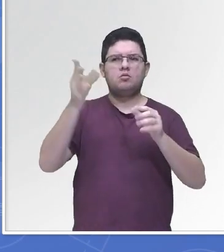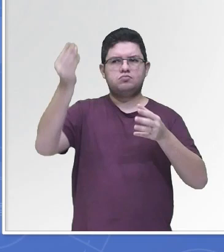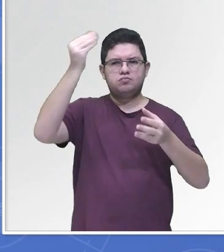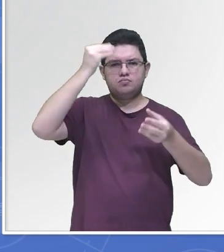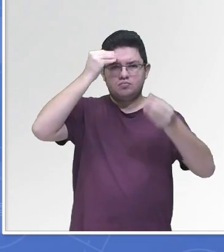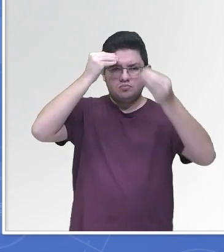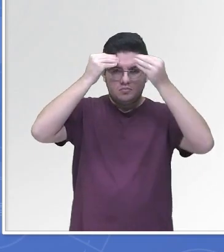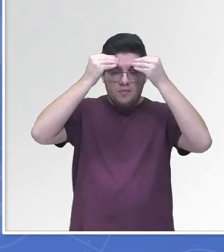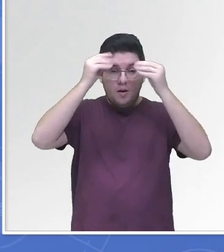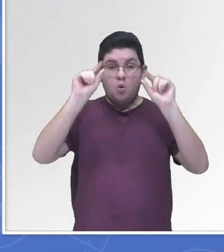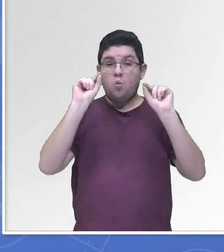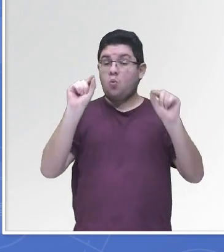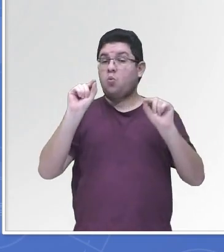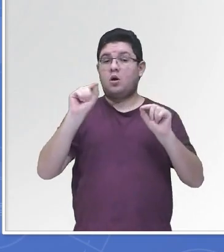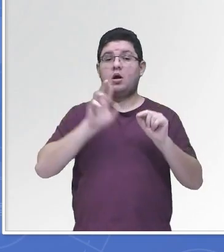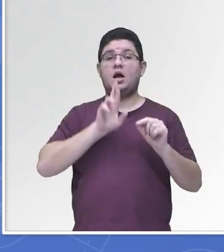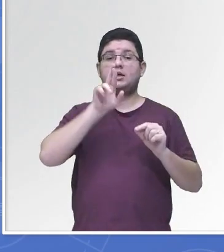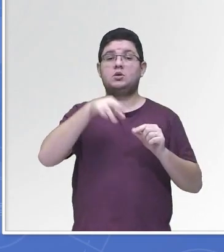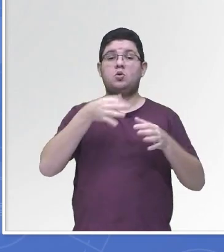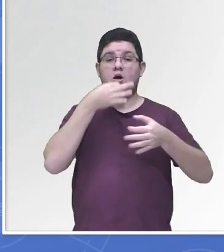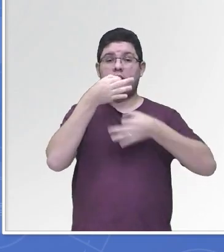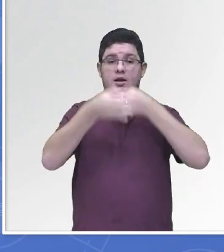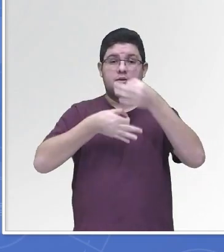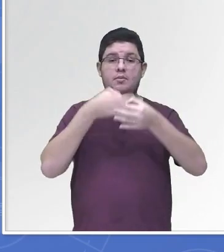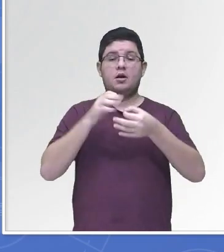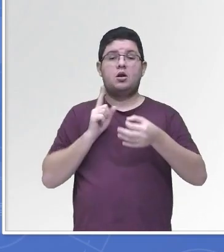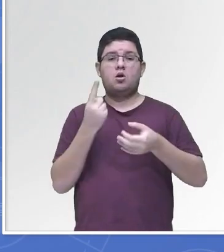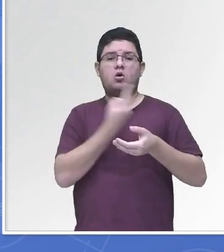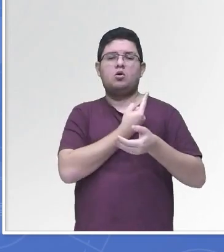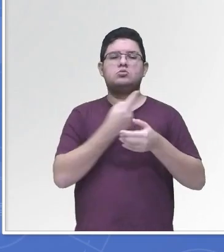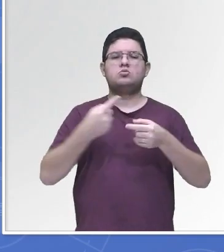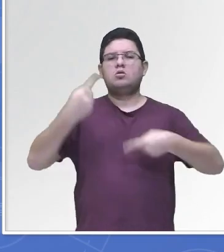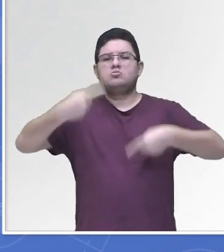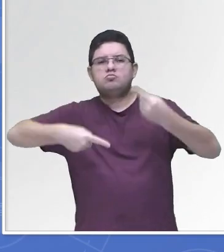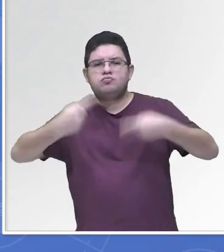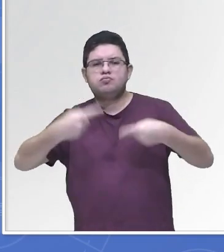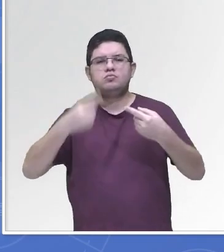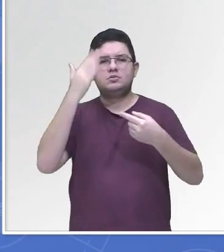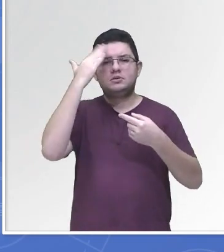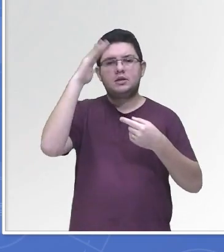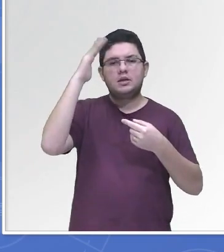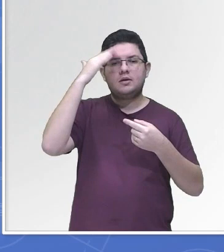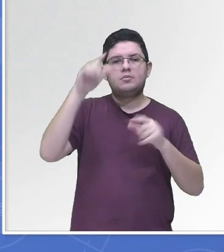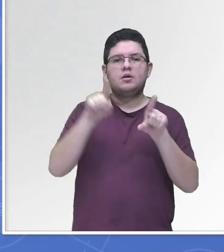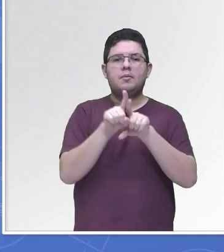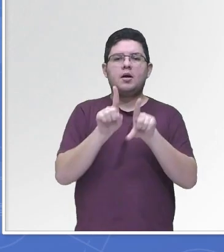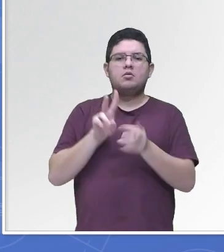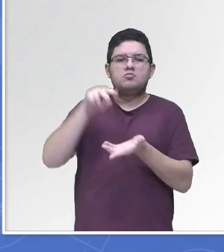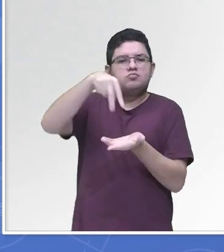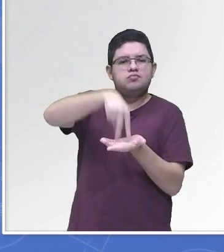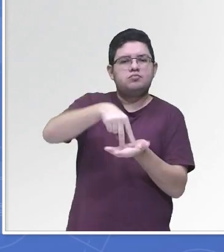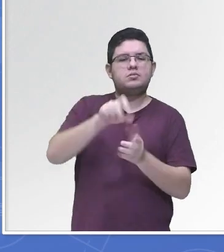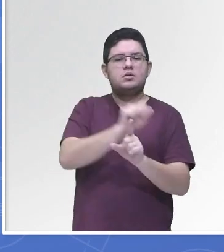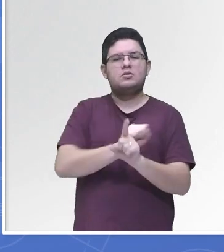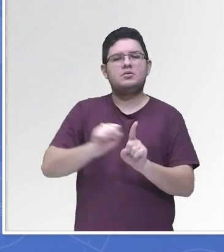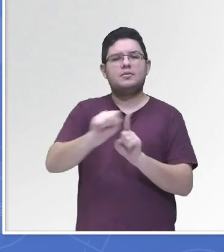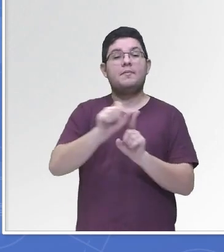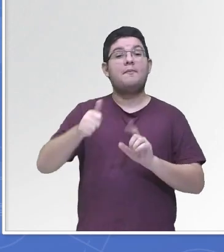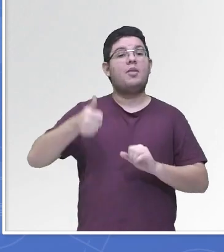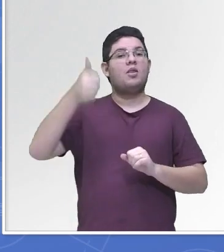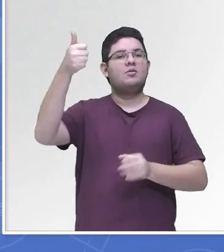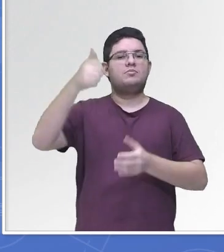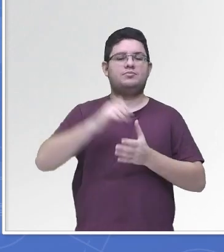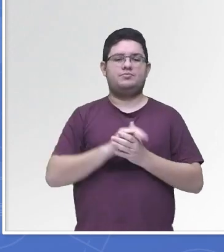de uma razão crítica para discutirmos, entendermos e atuarmos de uma maneira melhor dentro dessa sociedade. Tá bom